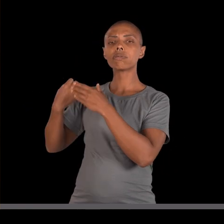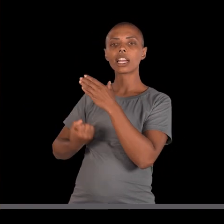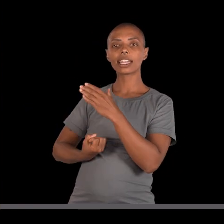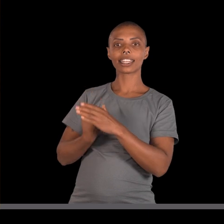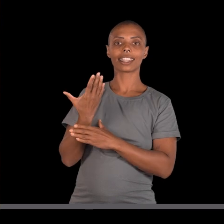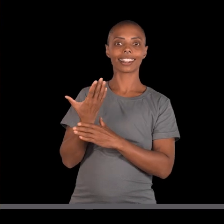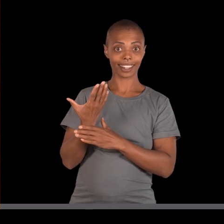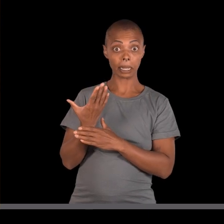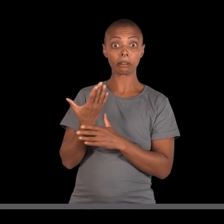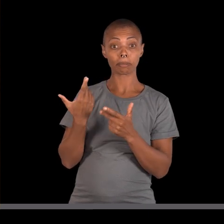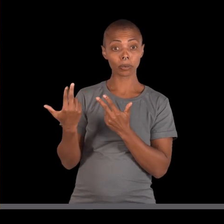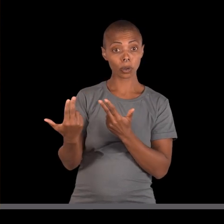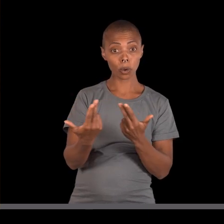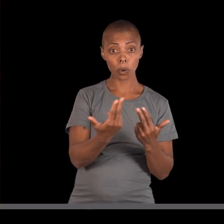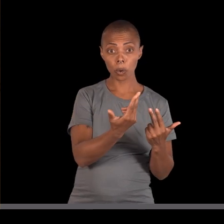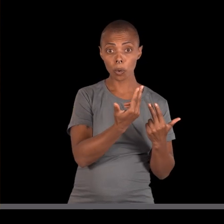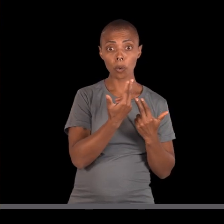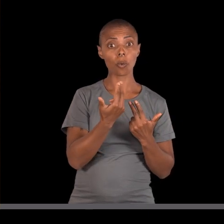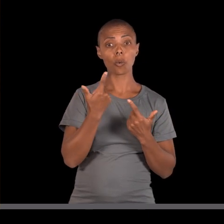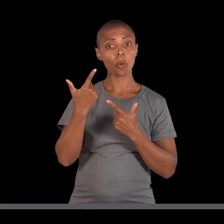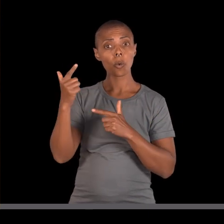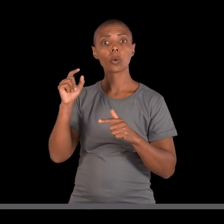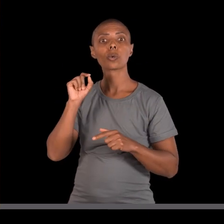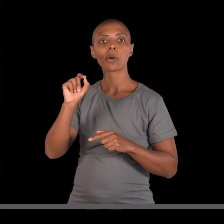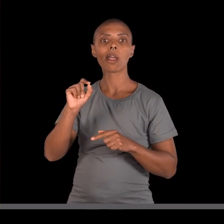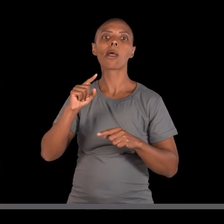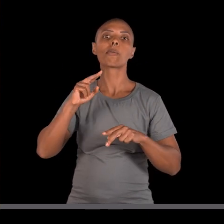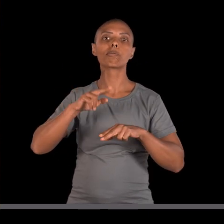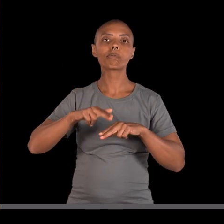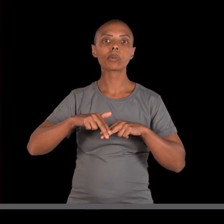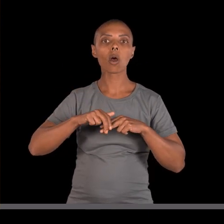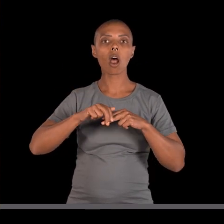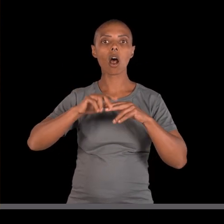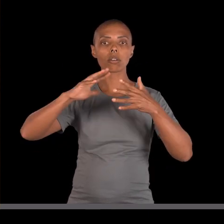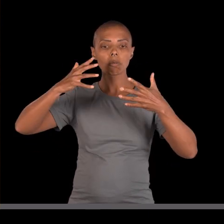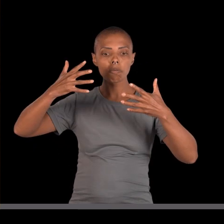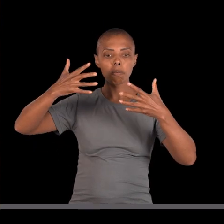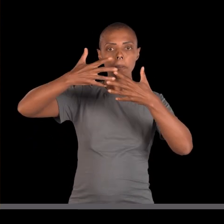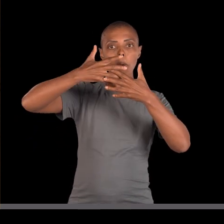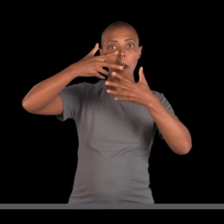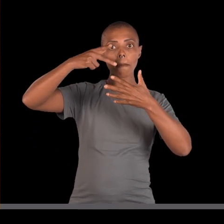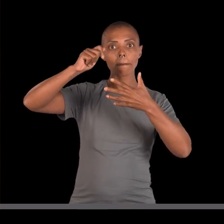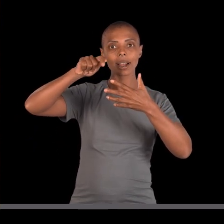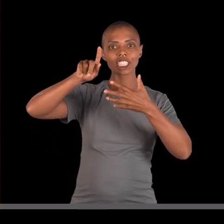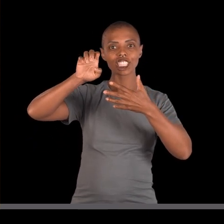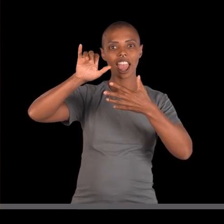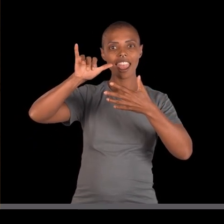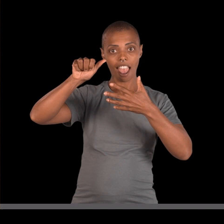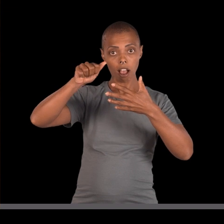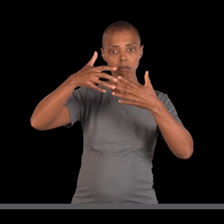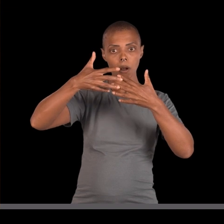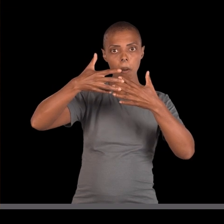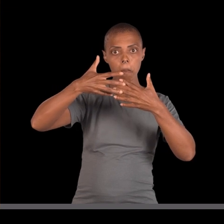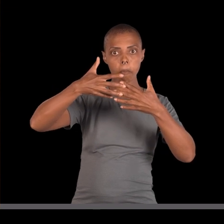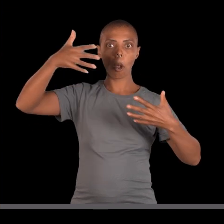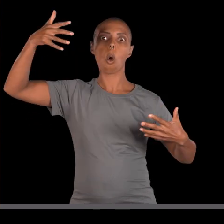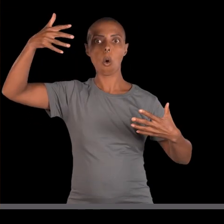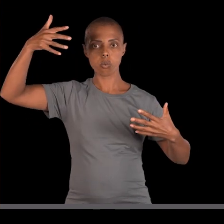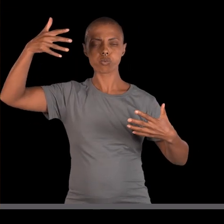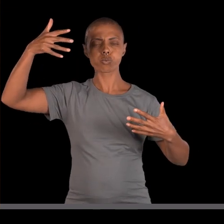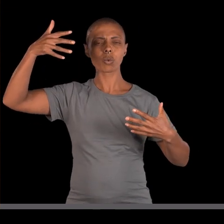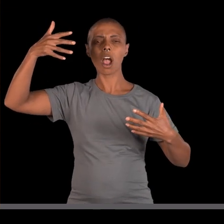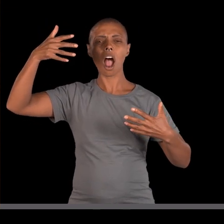O continente americano e suas origens. O continente americano, como os demais continentes, originou-se a partir da divisão das terras da